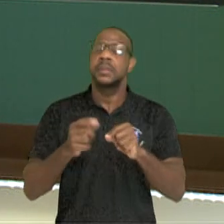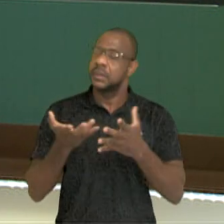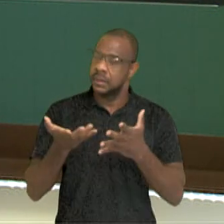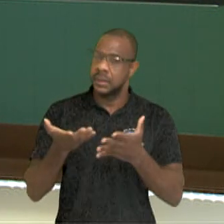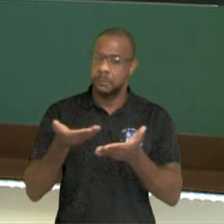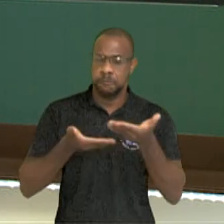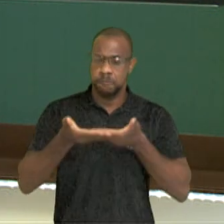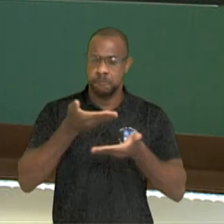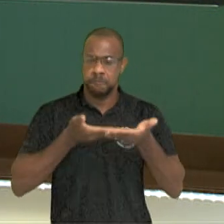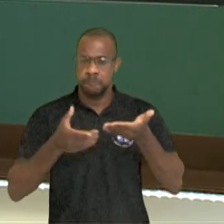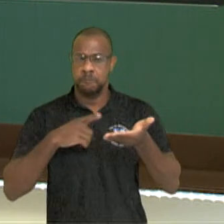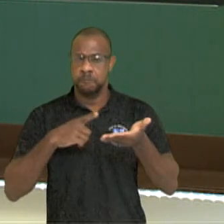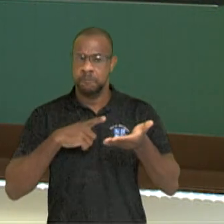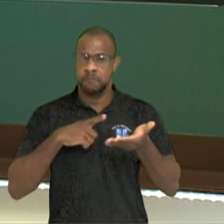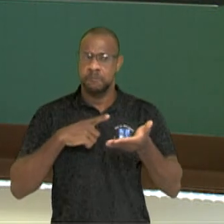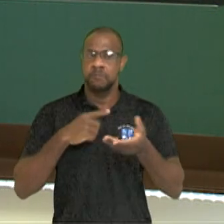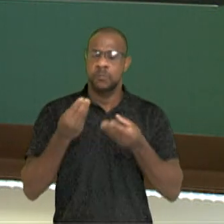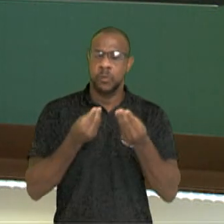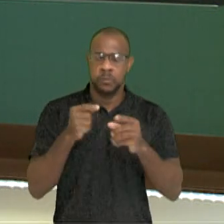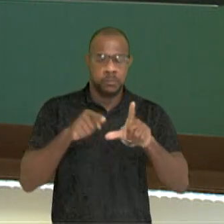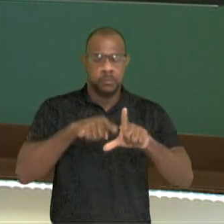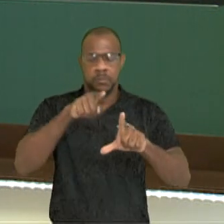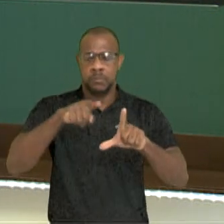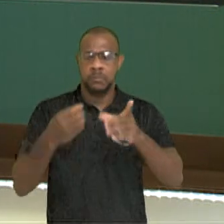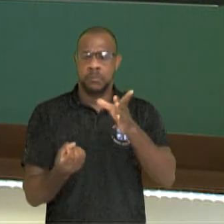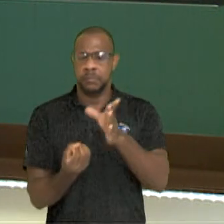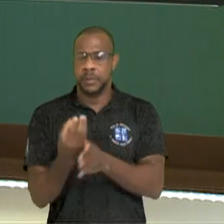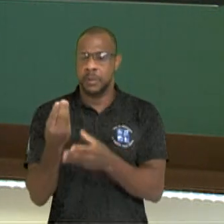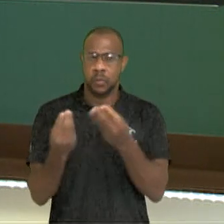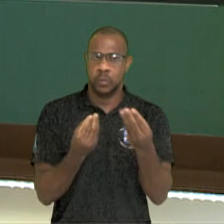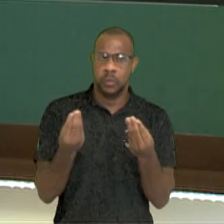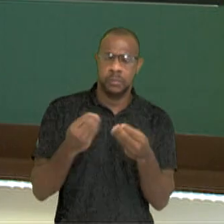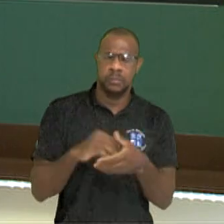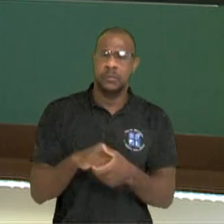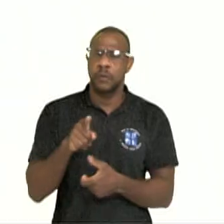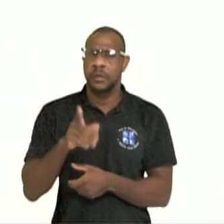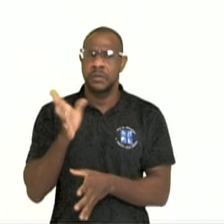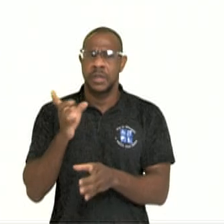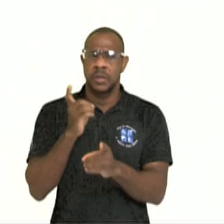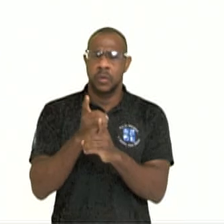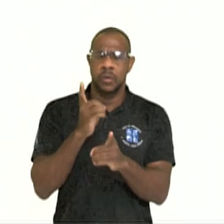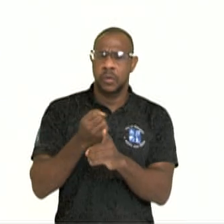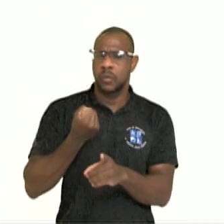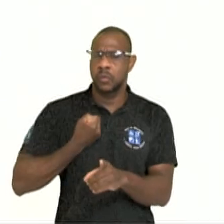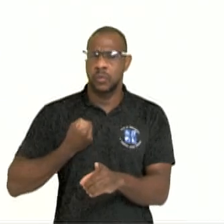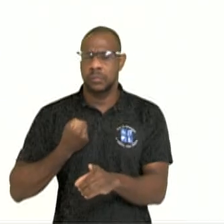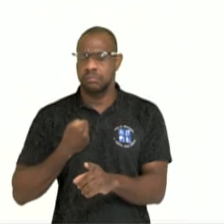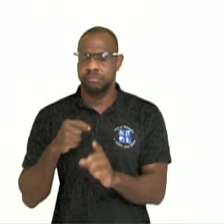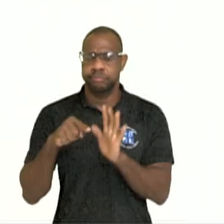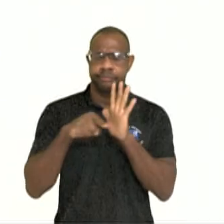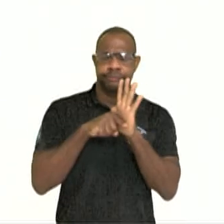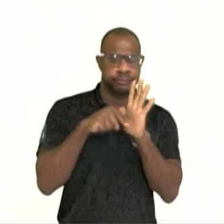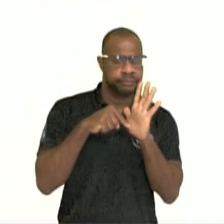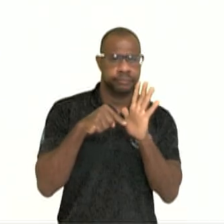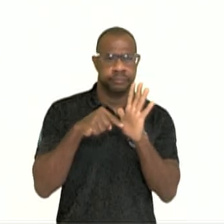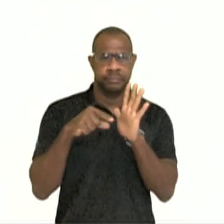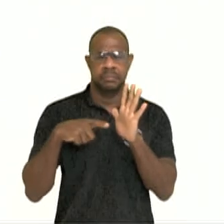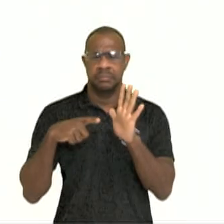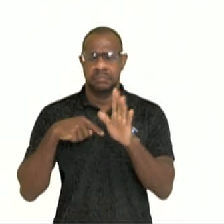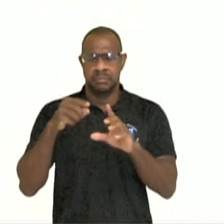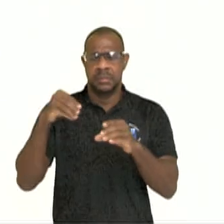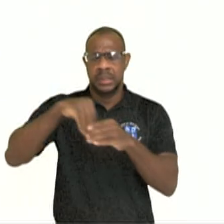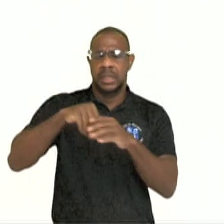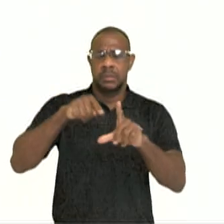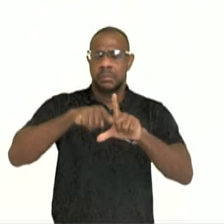envolvem na construção desses gráficos. Você já encontrou números negativos em